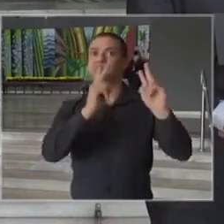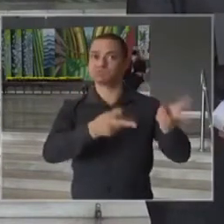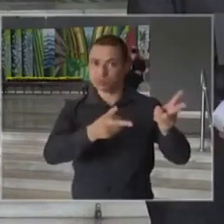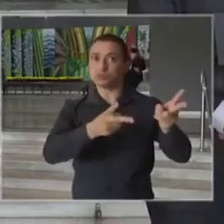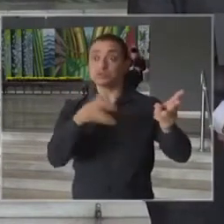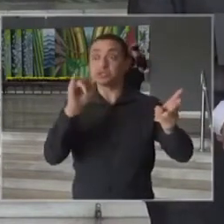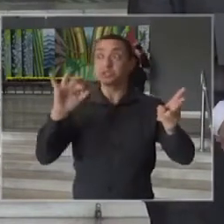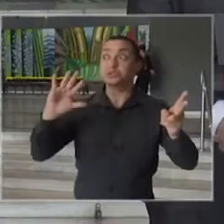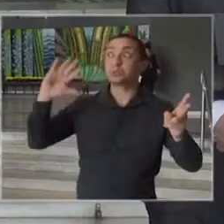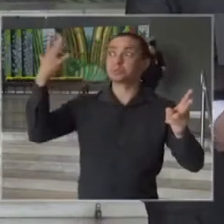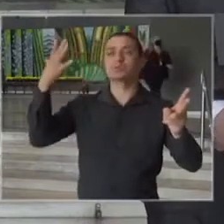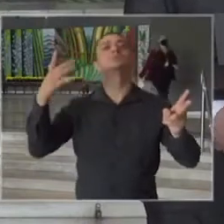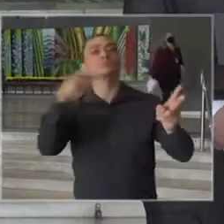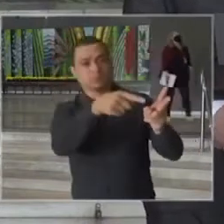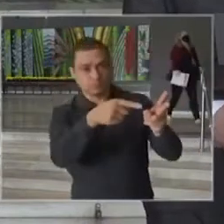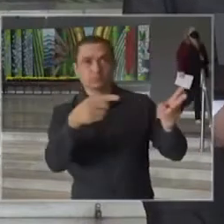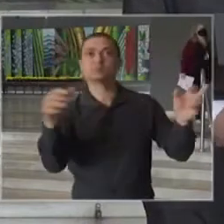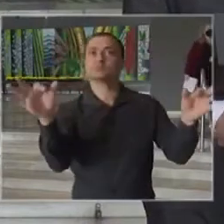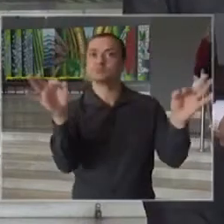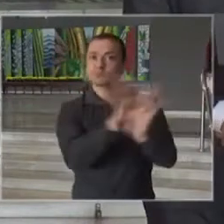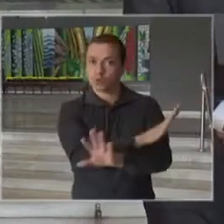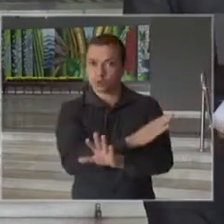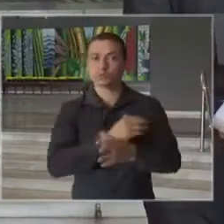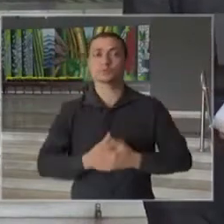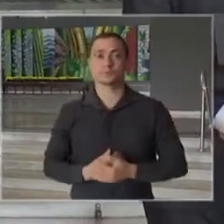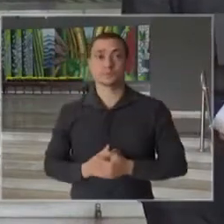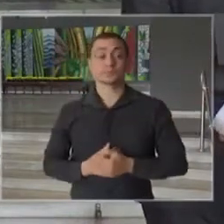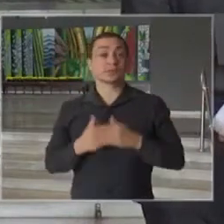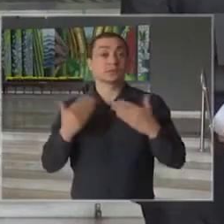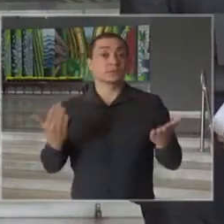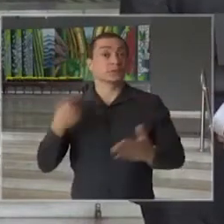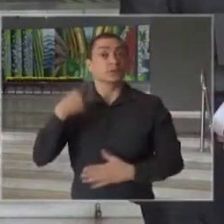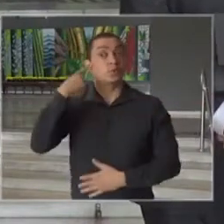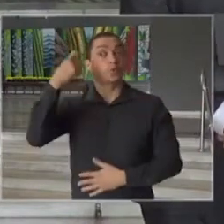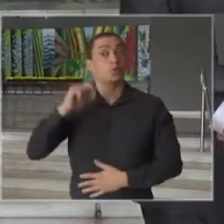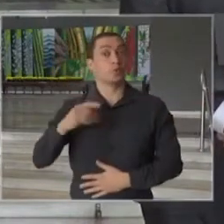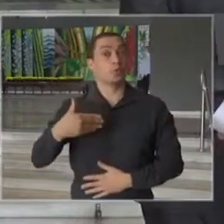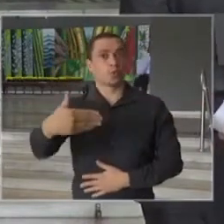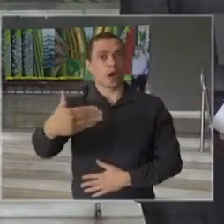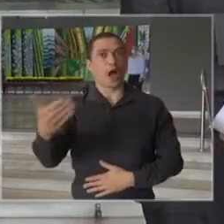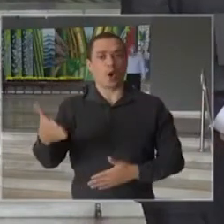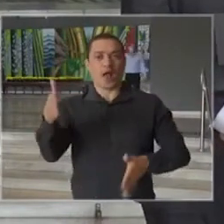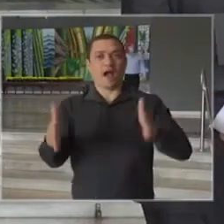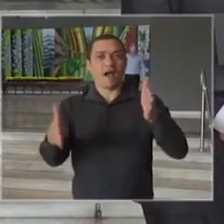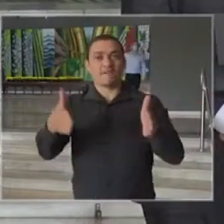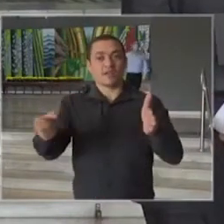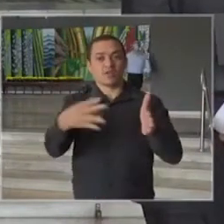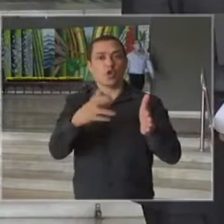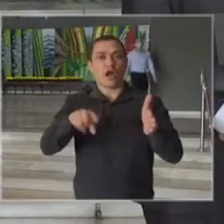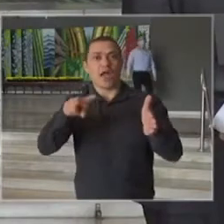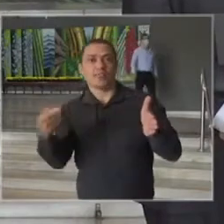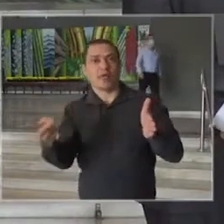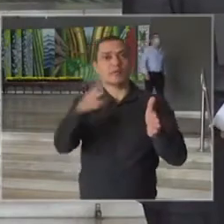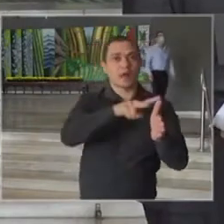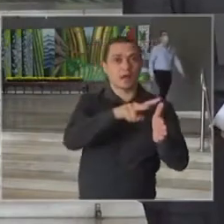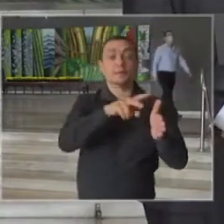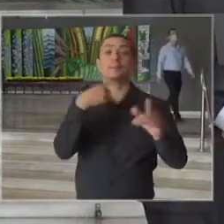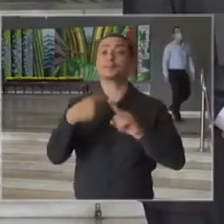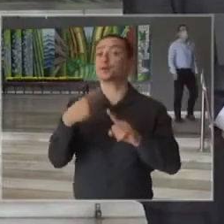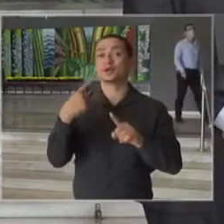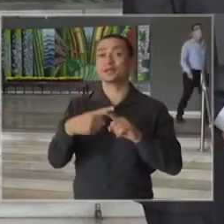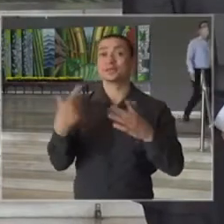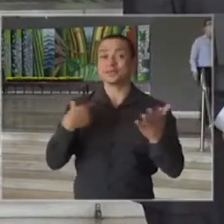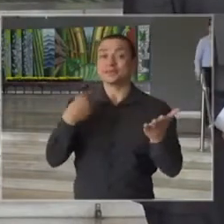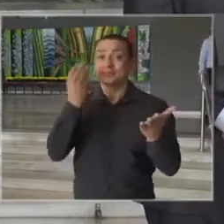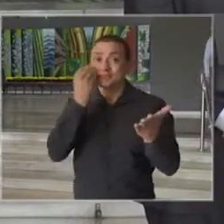o atendimento da nossa população. E a ideia da criação desta fase de transição é justamente para que a